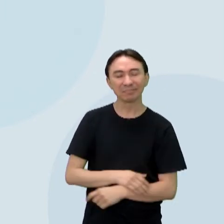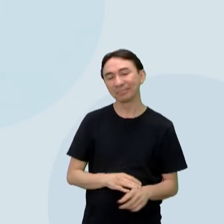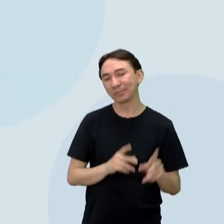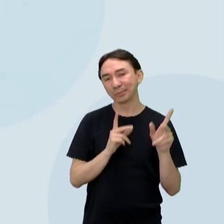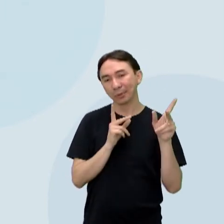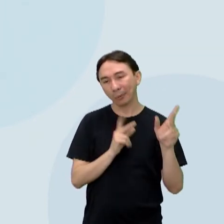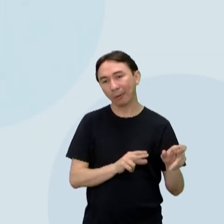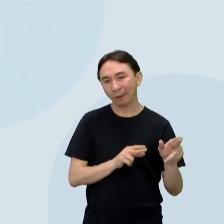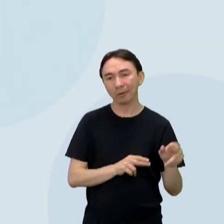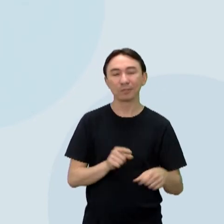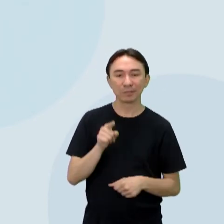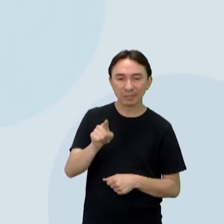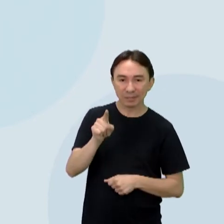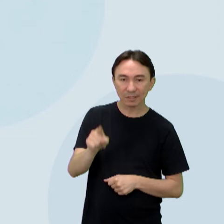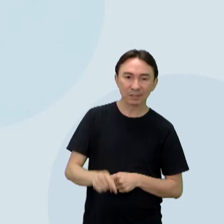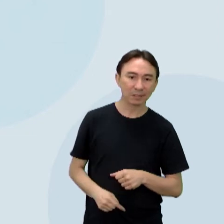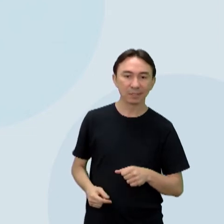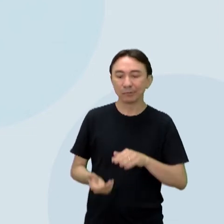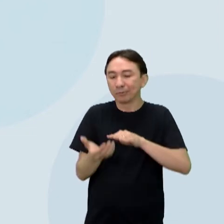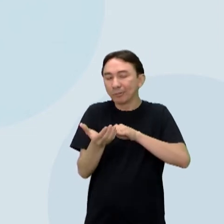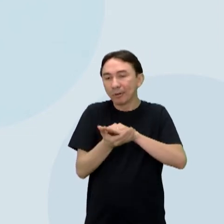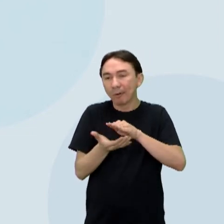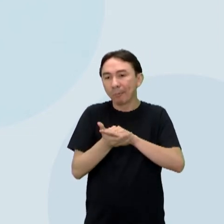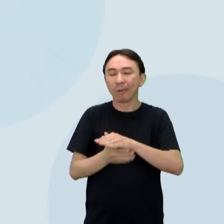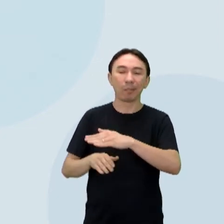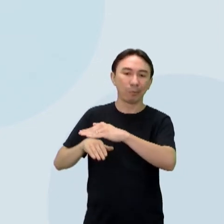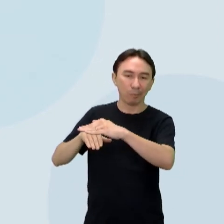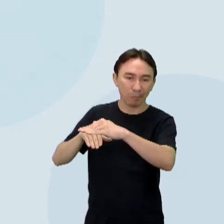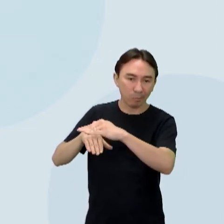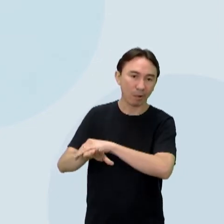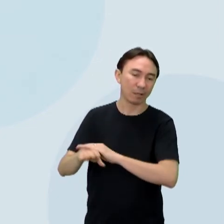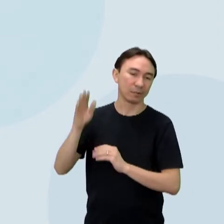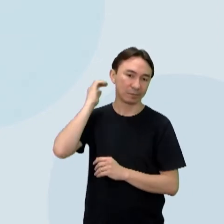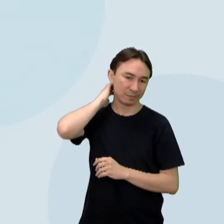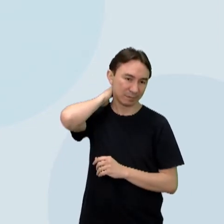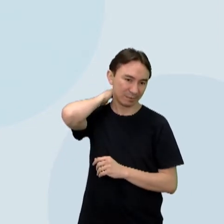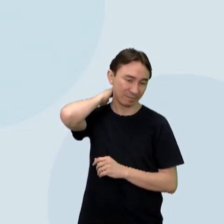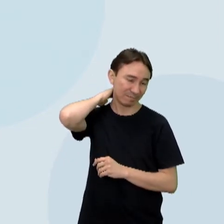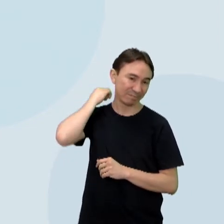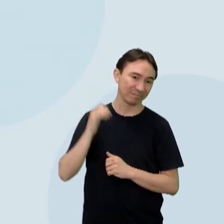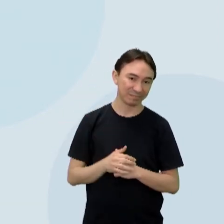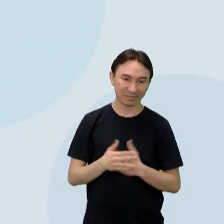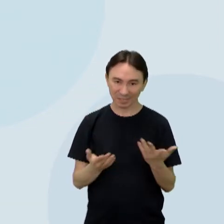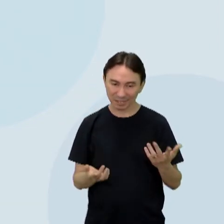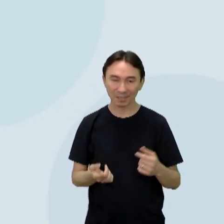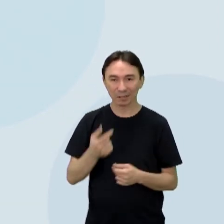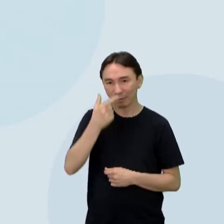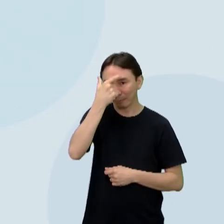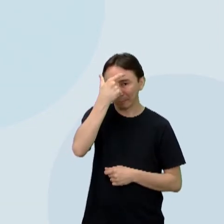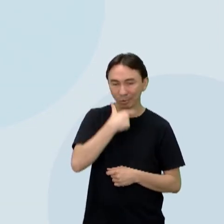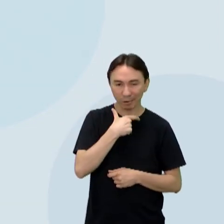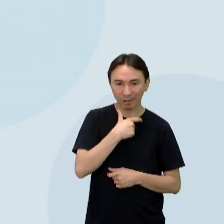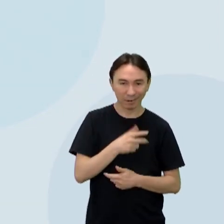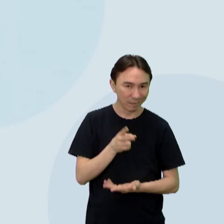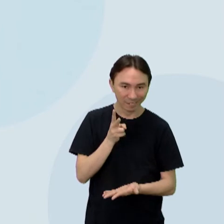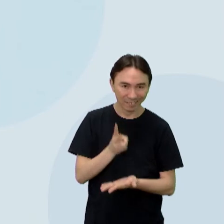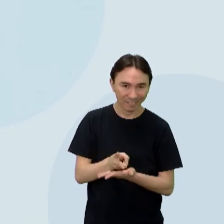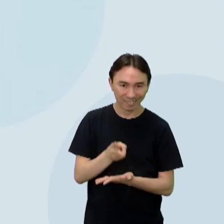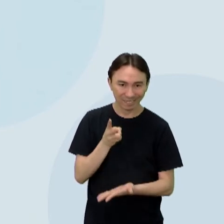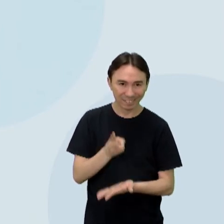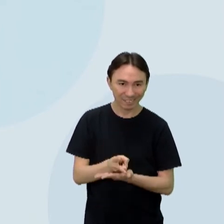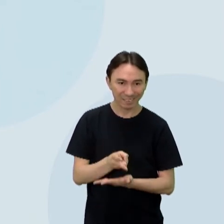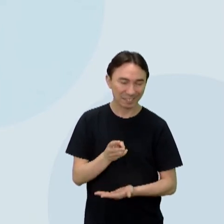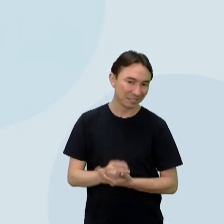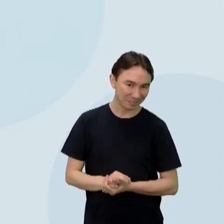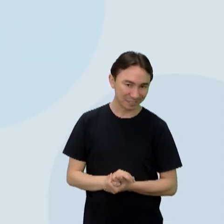você guarda os sapatos. E essa cara dele aí também, né? A mesma. Olha lá, ó.